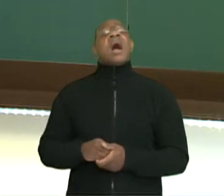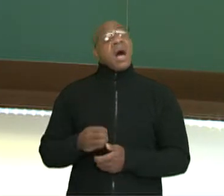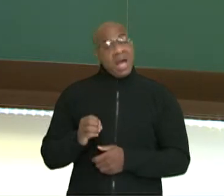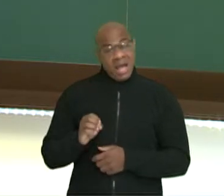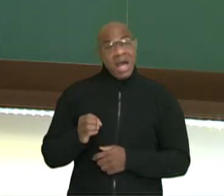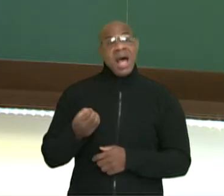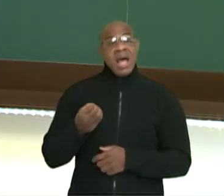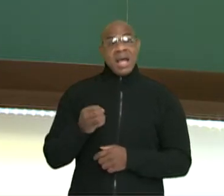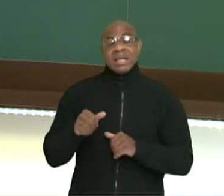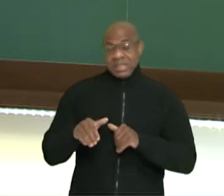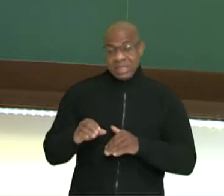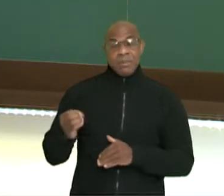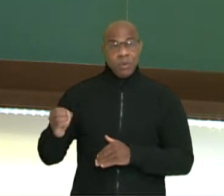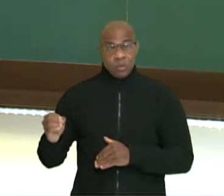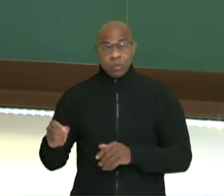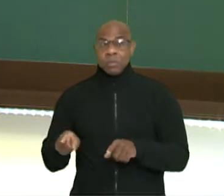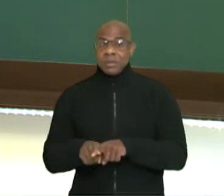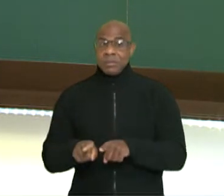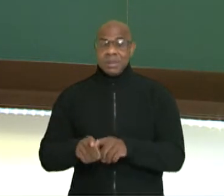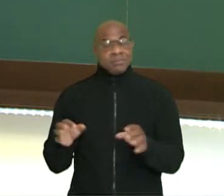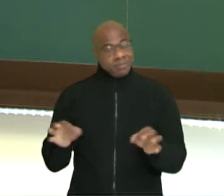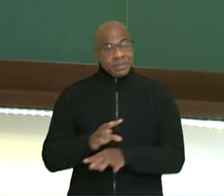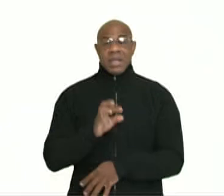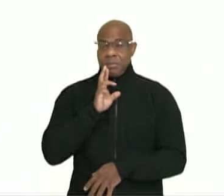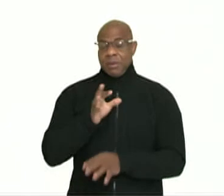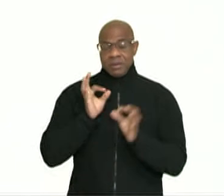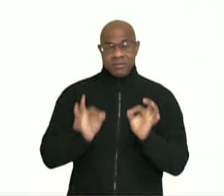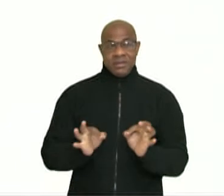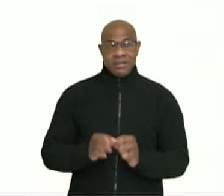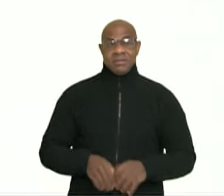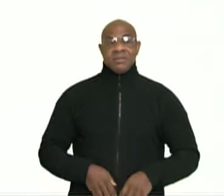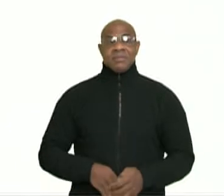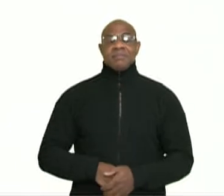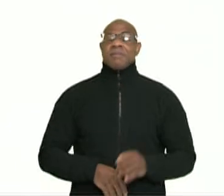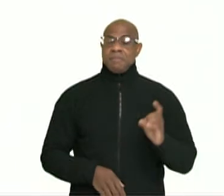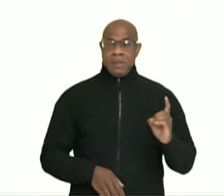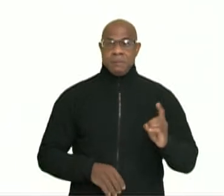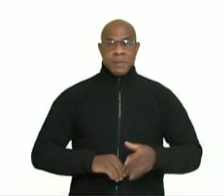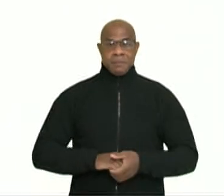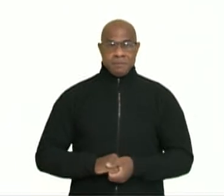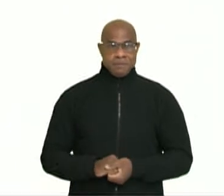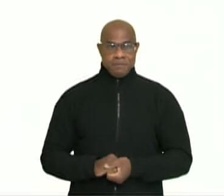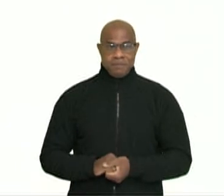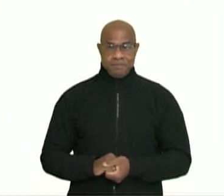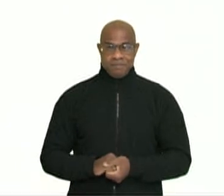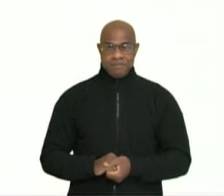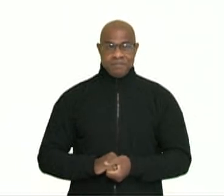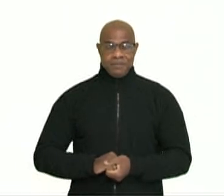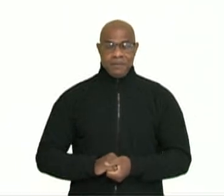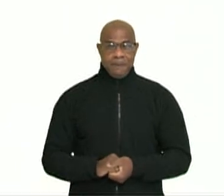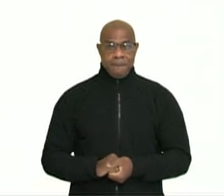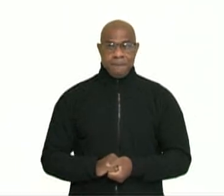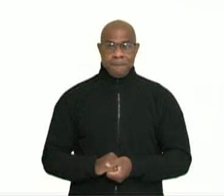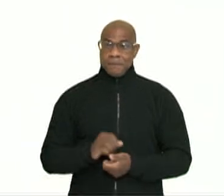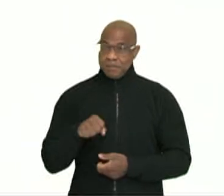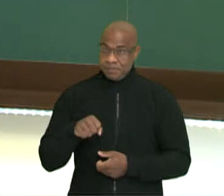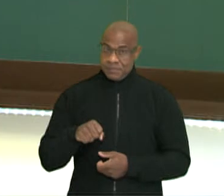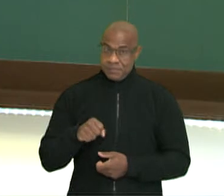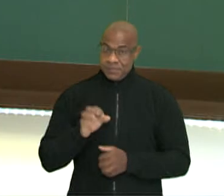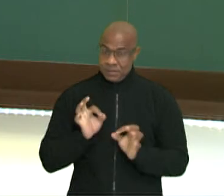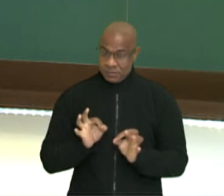e outubro. Então, fechou. Resposta certa, a letra D. Foi essa que você marcou? Sim ou não?